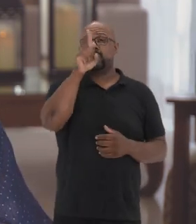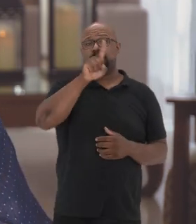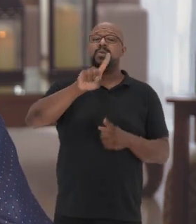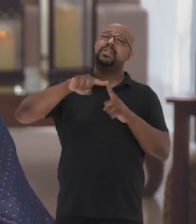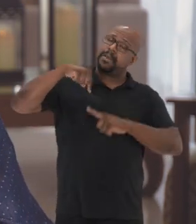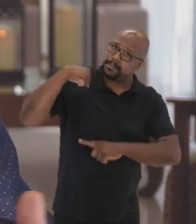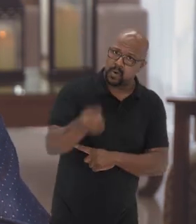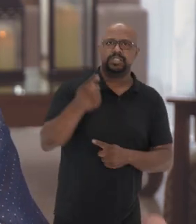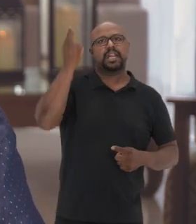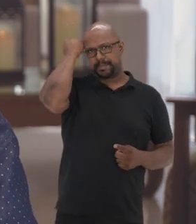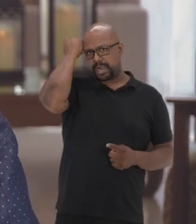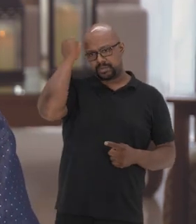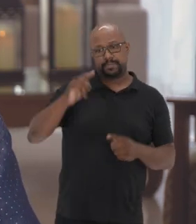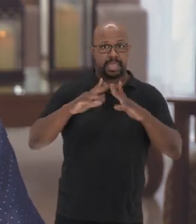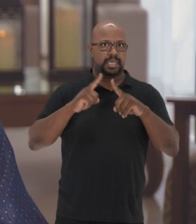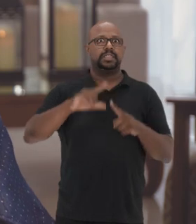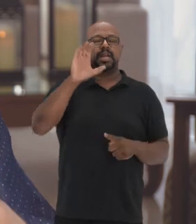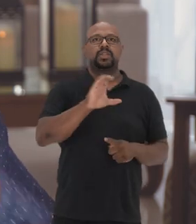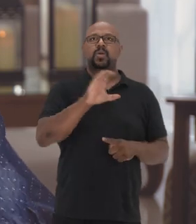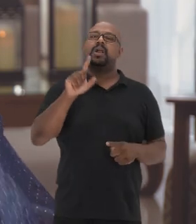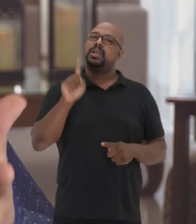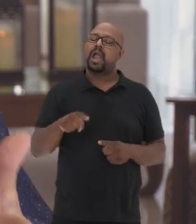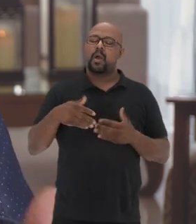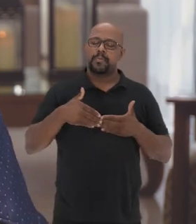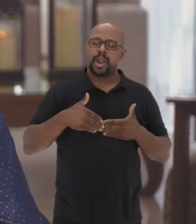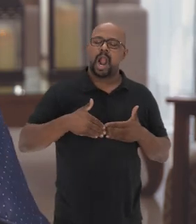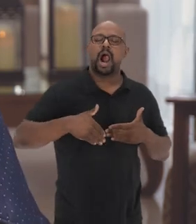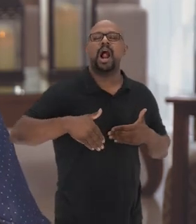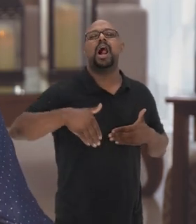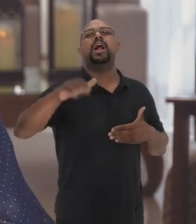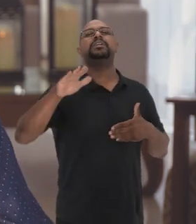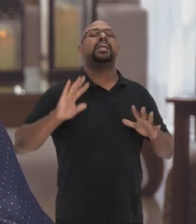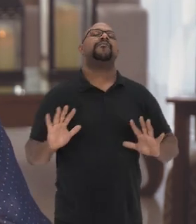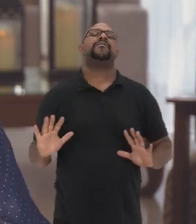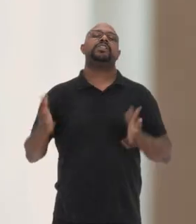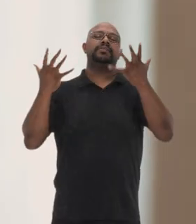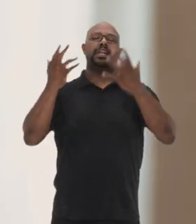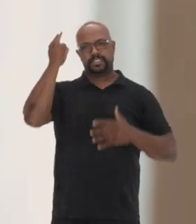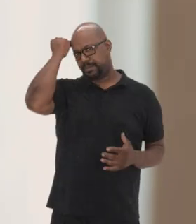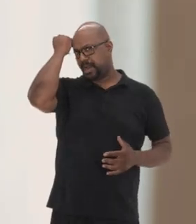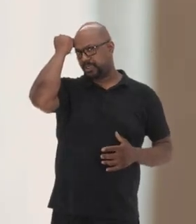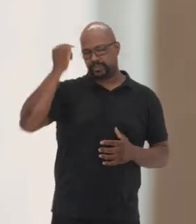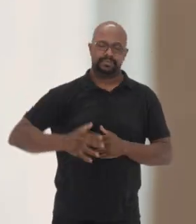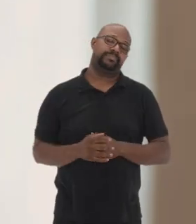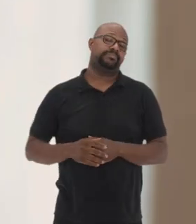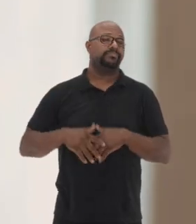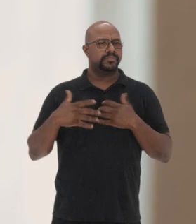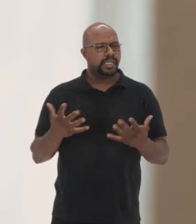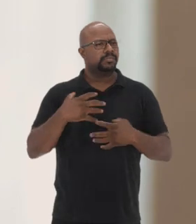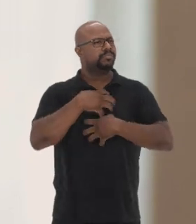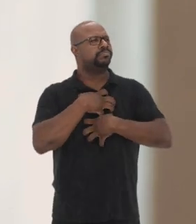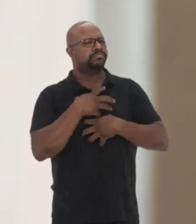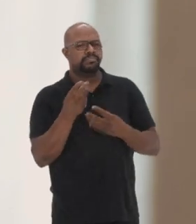da Páscoa que para a igreja católica simboliza o prolongamento das festividades da Páscoa então o